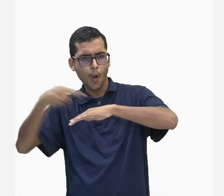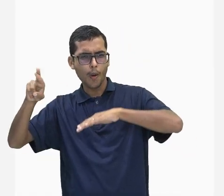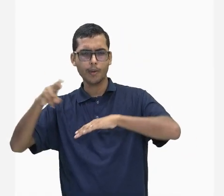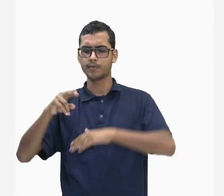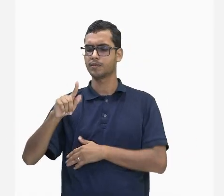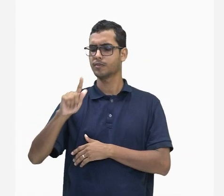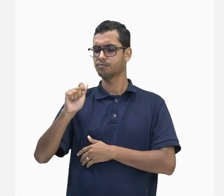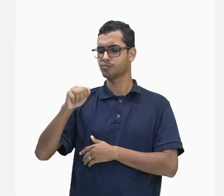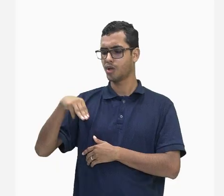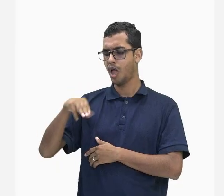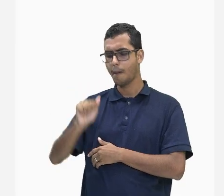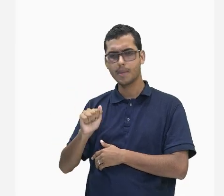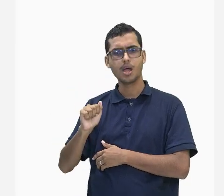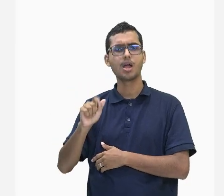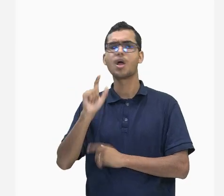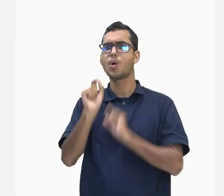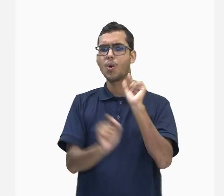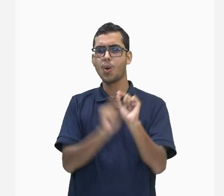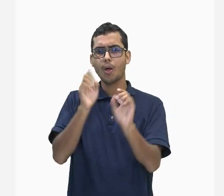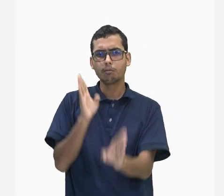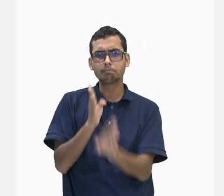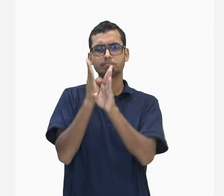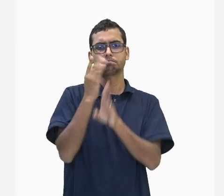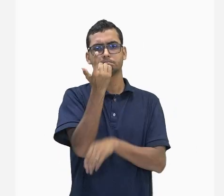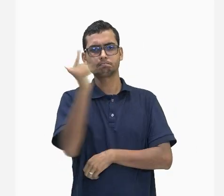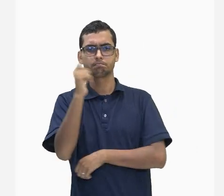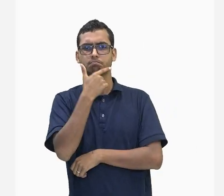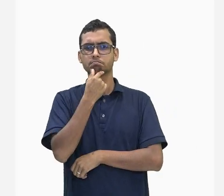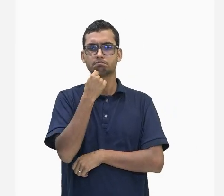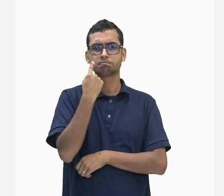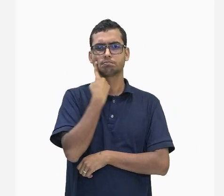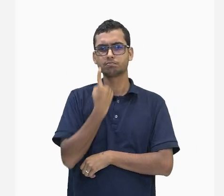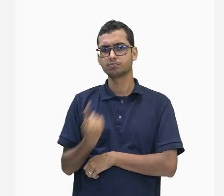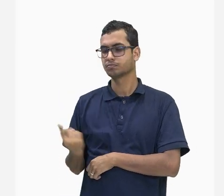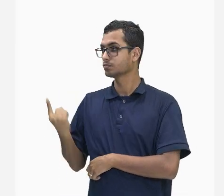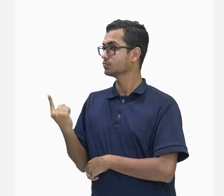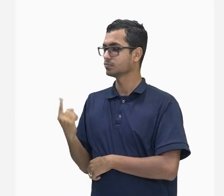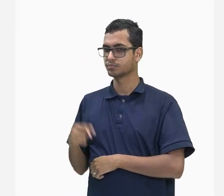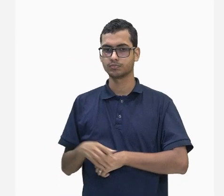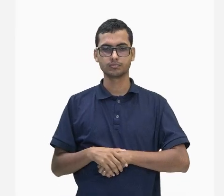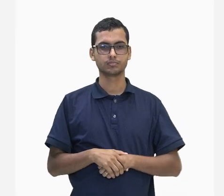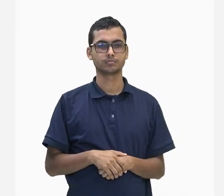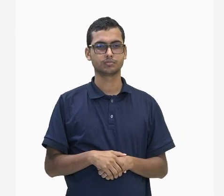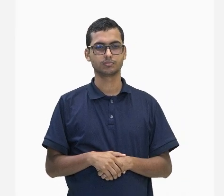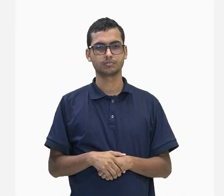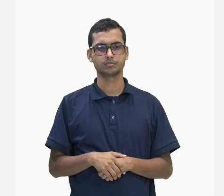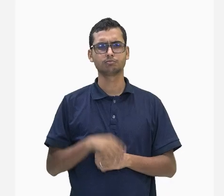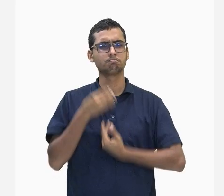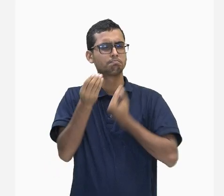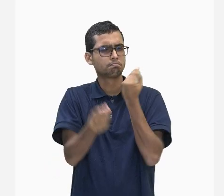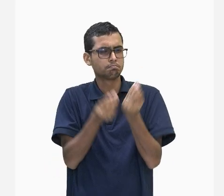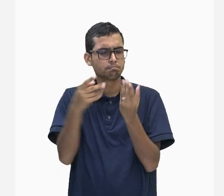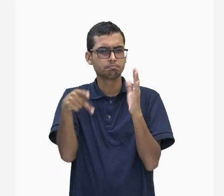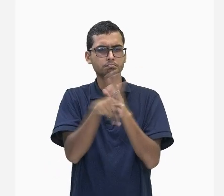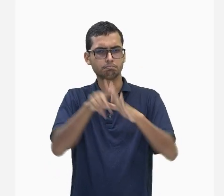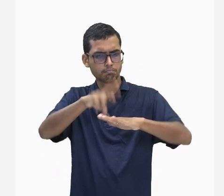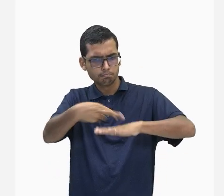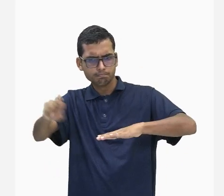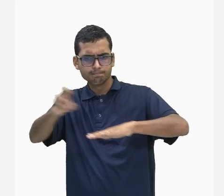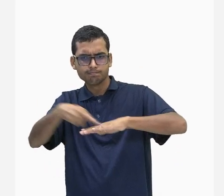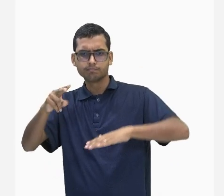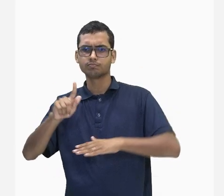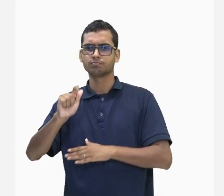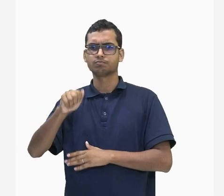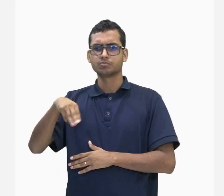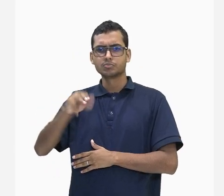ela foi aí descoberta por Paul Ulrich Villard. E como é que ele fez isso? A radiação gama foi descoberta